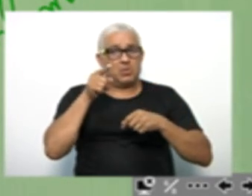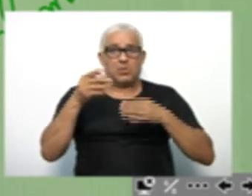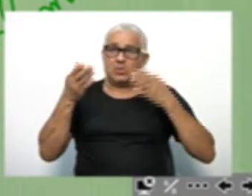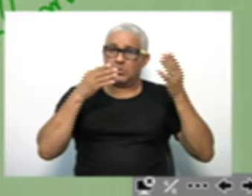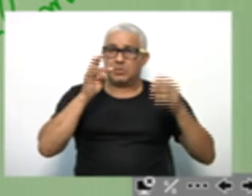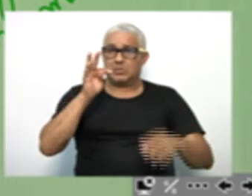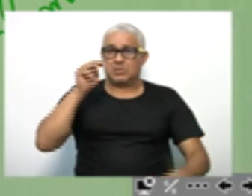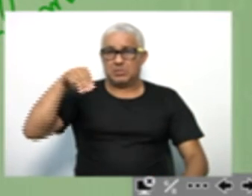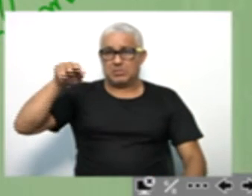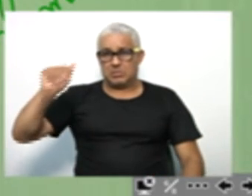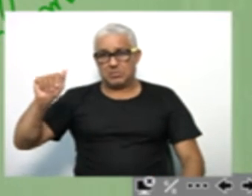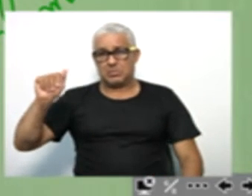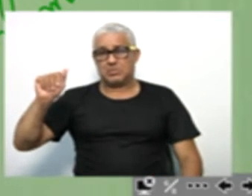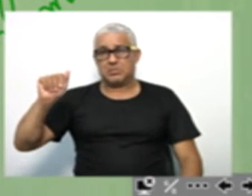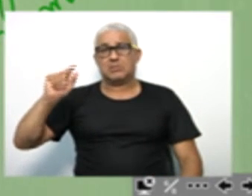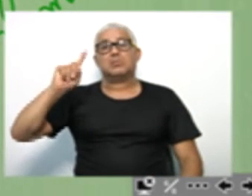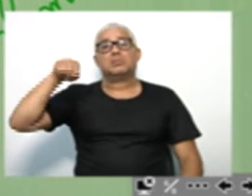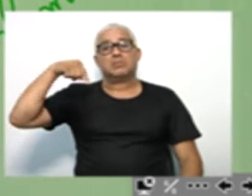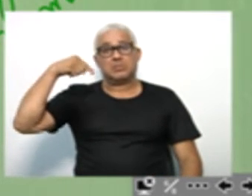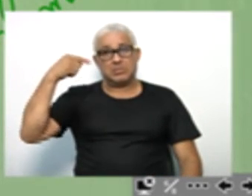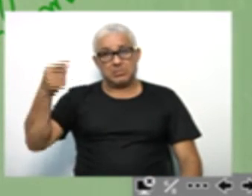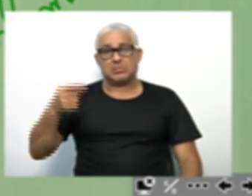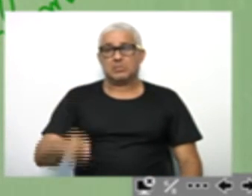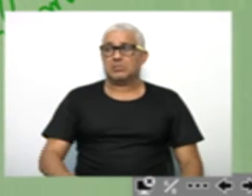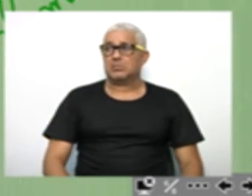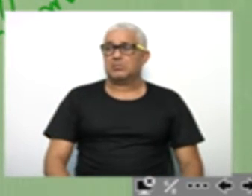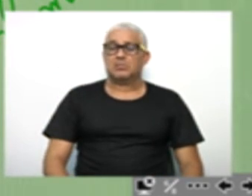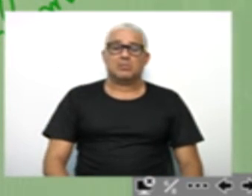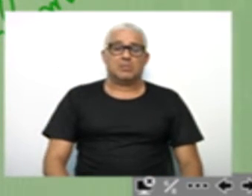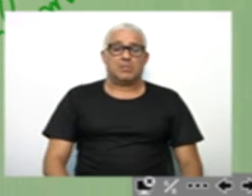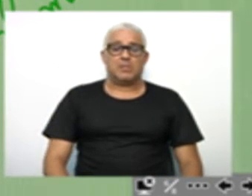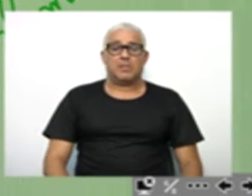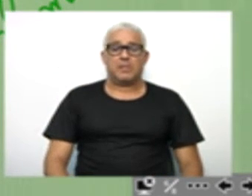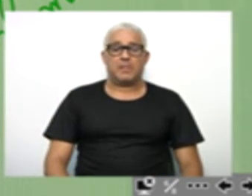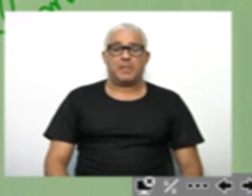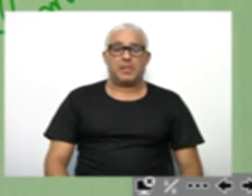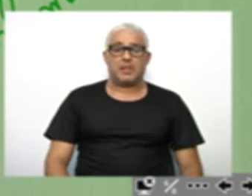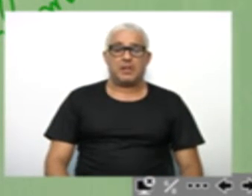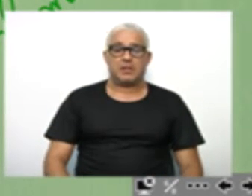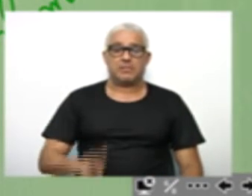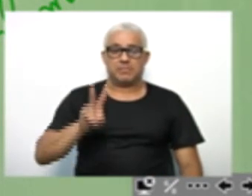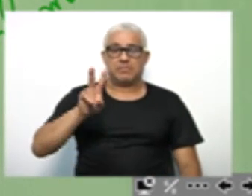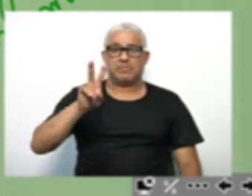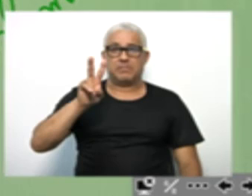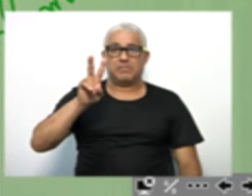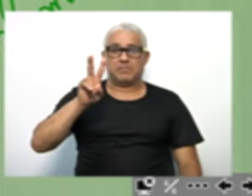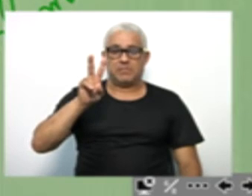TMA, depois você entende esse valor presente líquido,